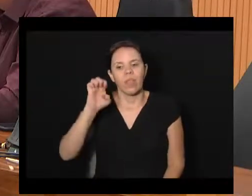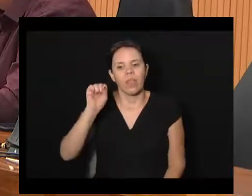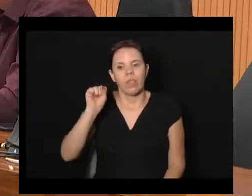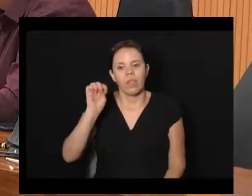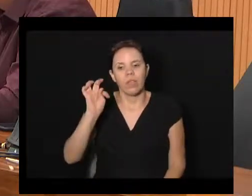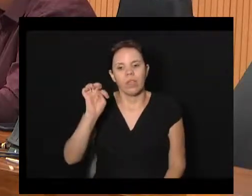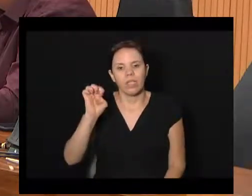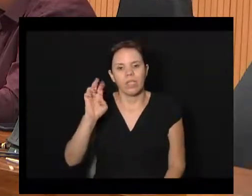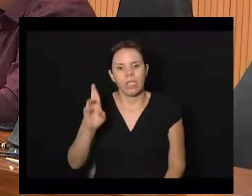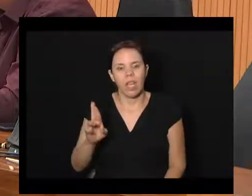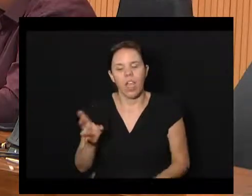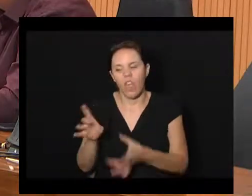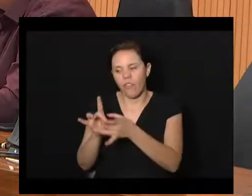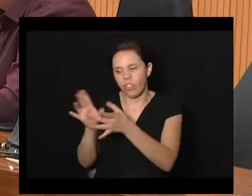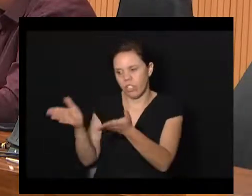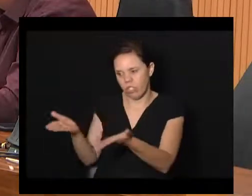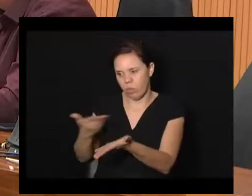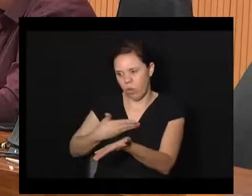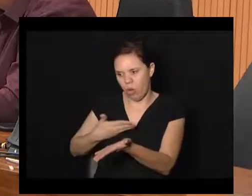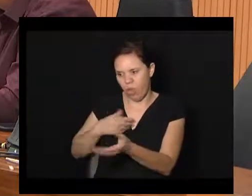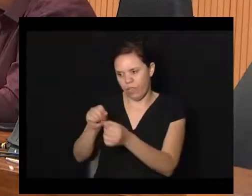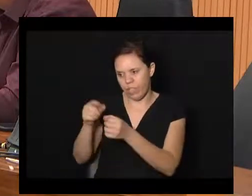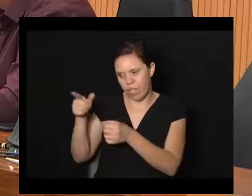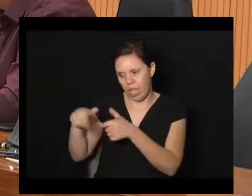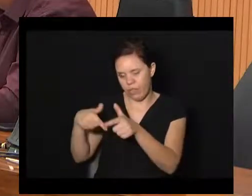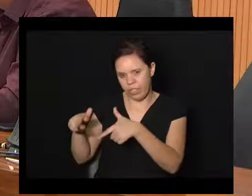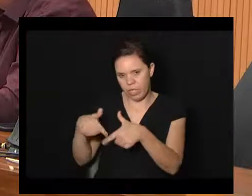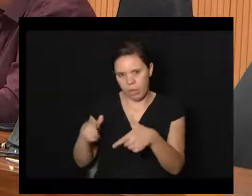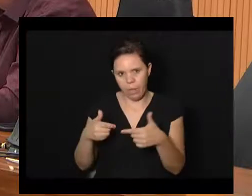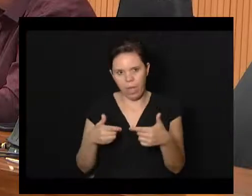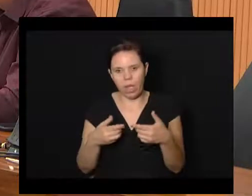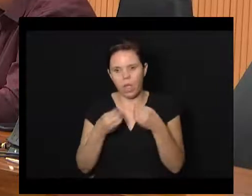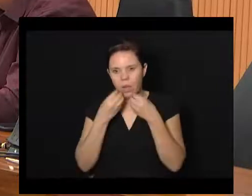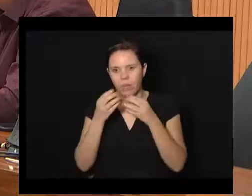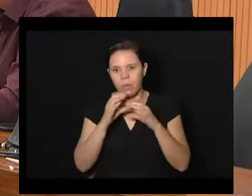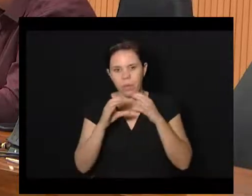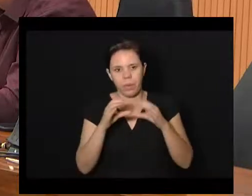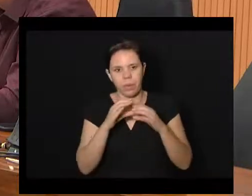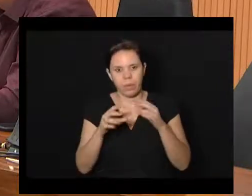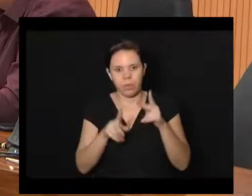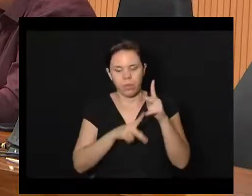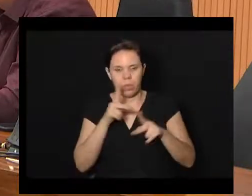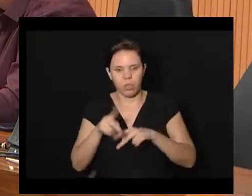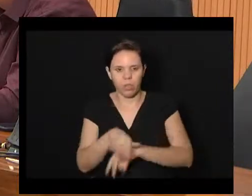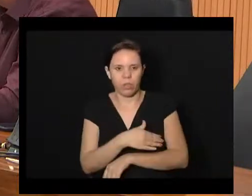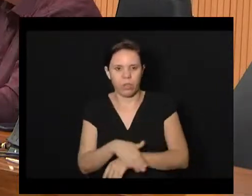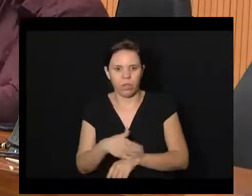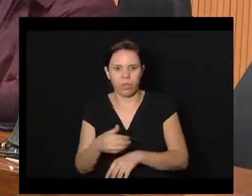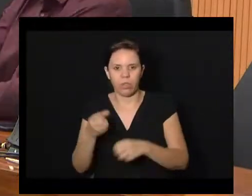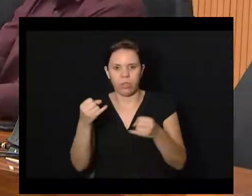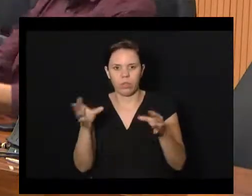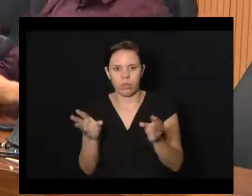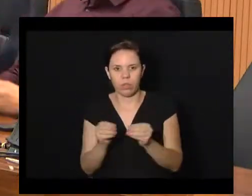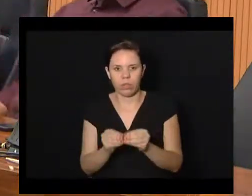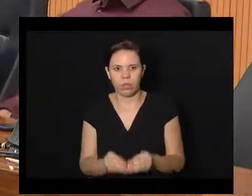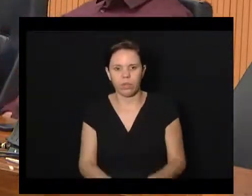vou deixar o meu colega que ele é que faz serviço de abordagem ele tem dados mais concretos tratar justifica